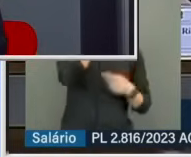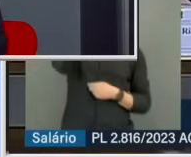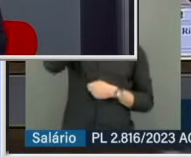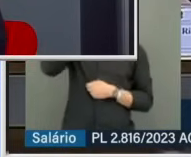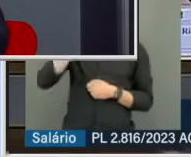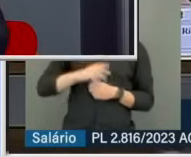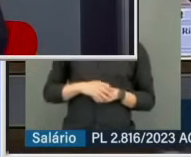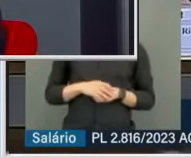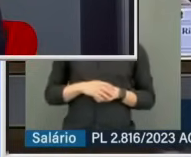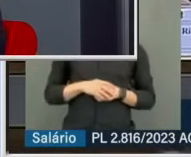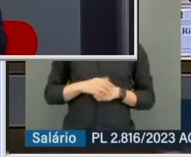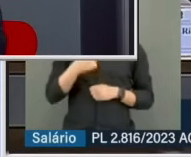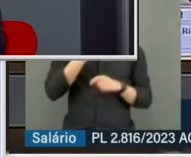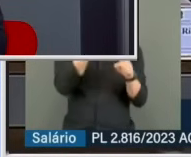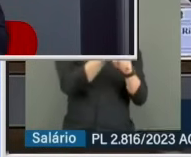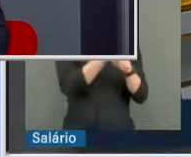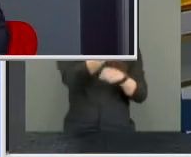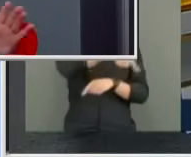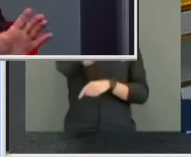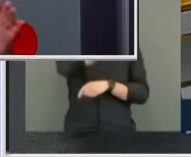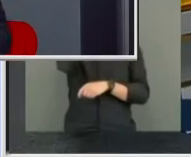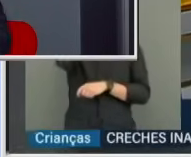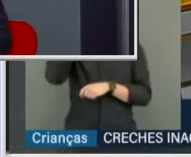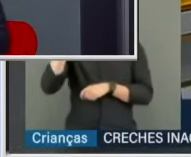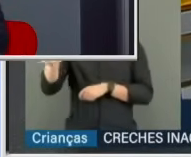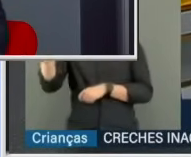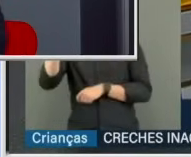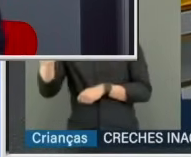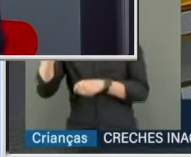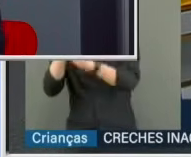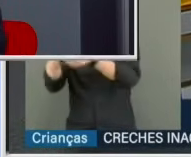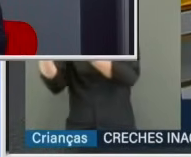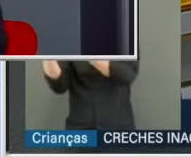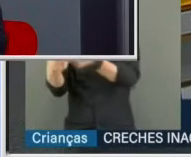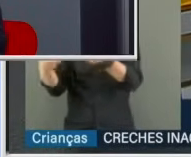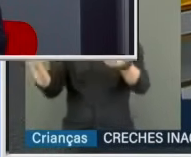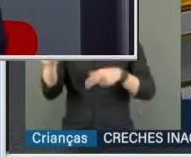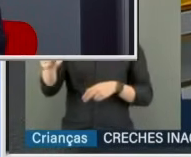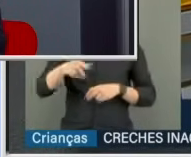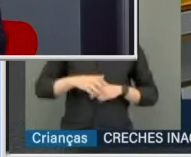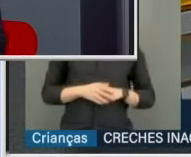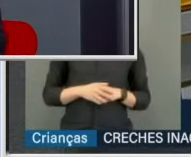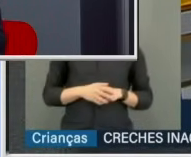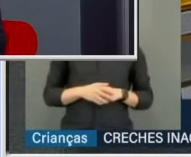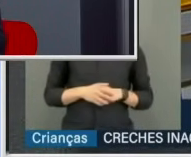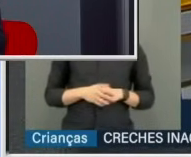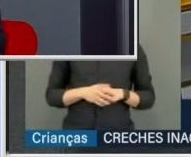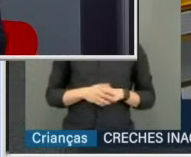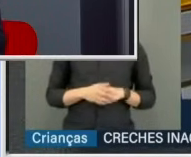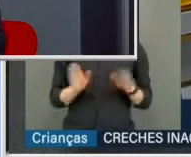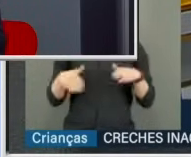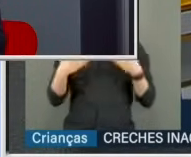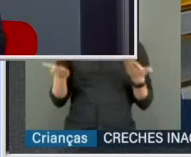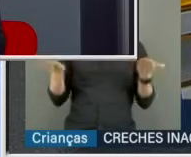CPMI com o general Heleno se transformasse num barraco. Olha, muito parlamentar